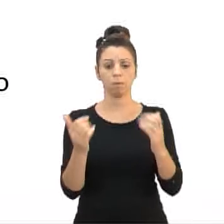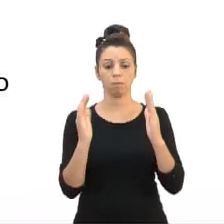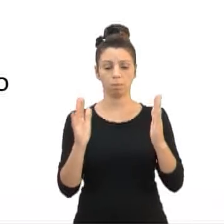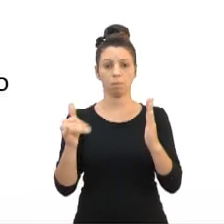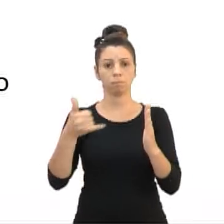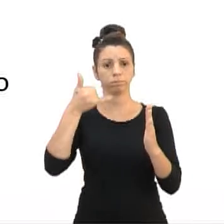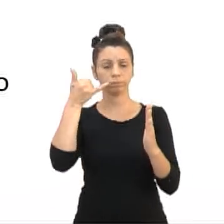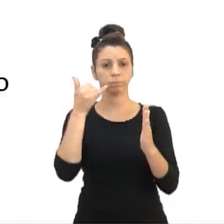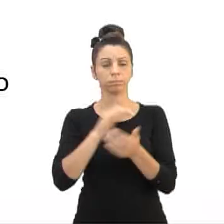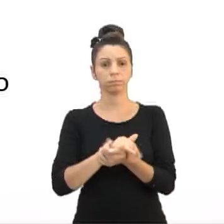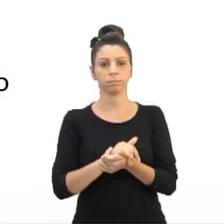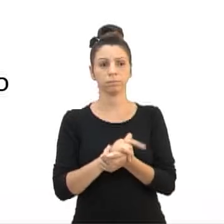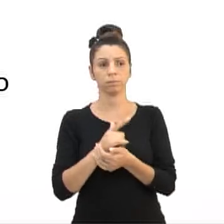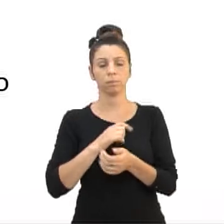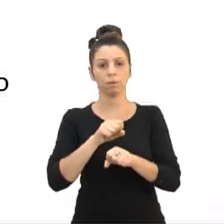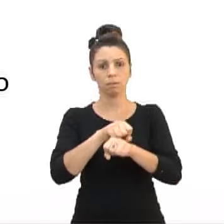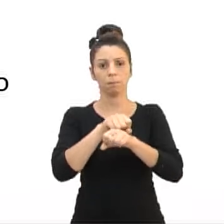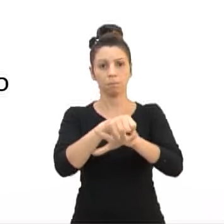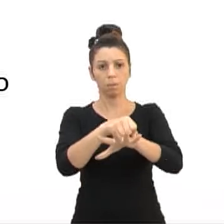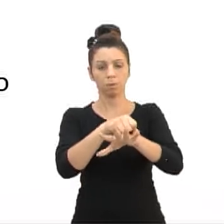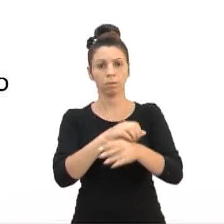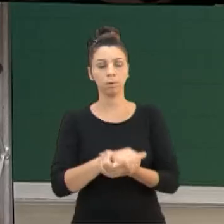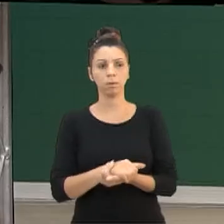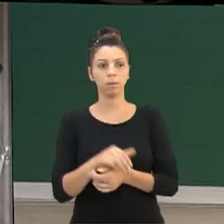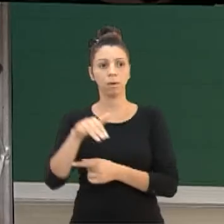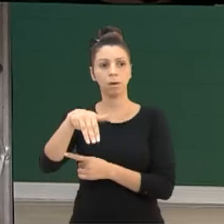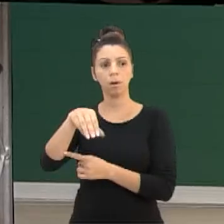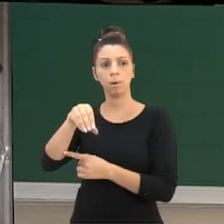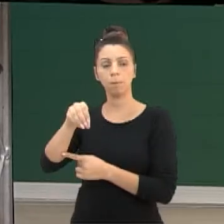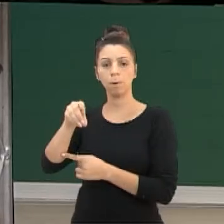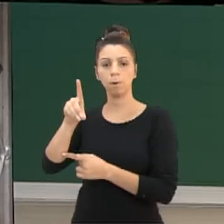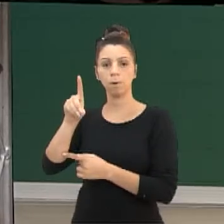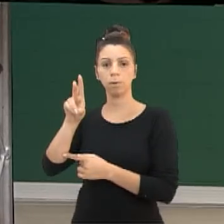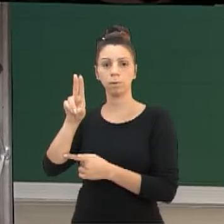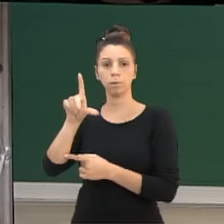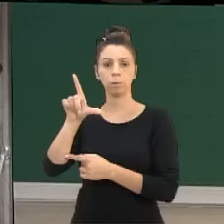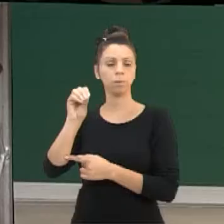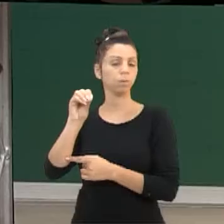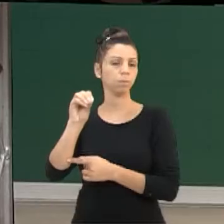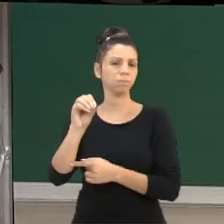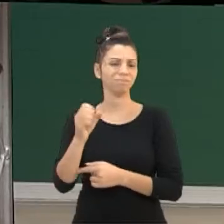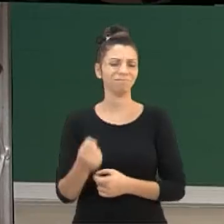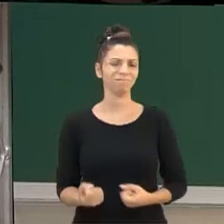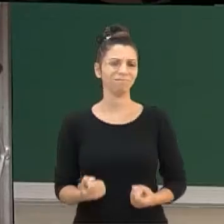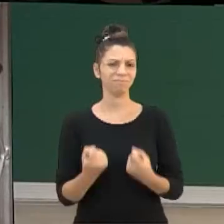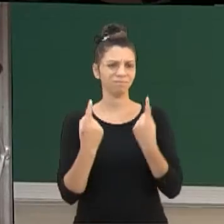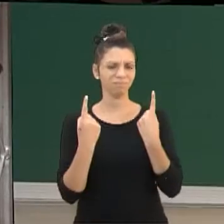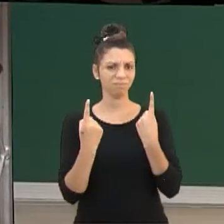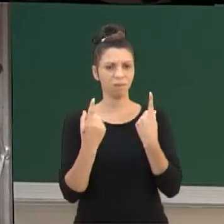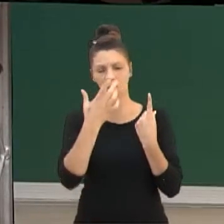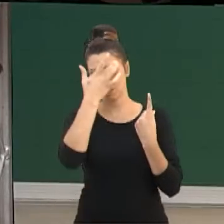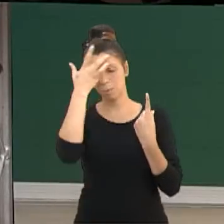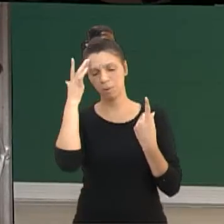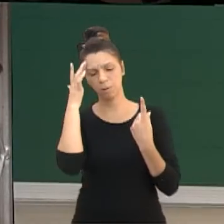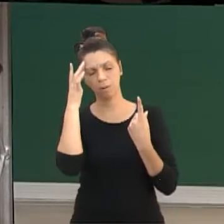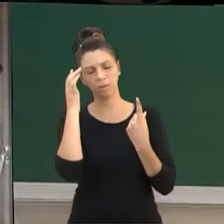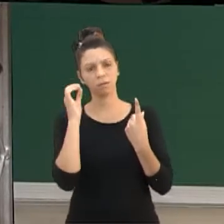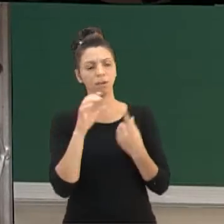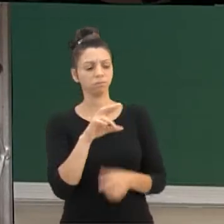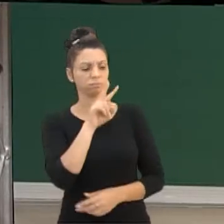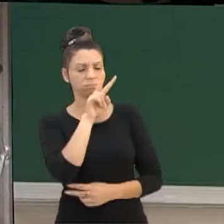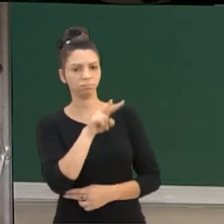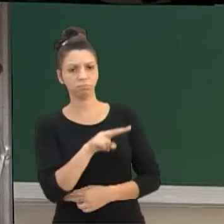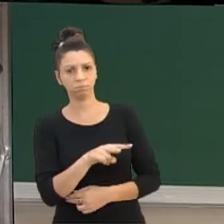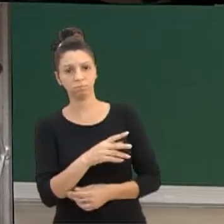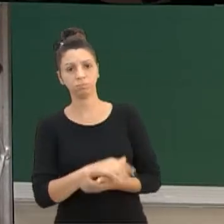para se referir a podcast. Essa segunda alternativa deve ter causado um estranhamento, né, no leitor, no ouvinte que está aí assistindo a